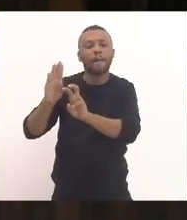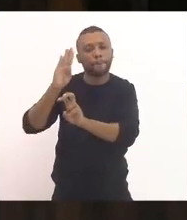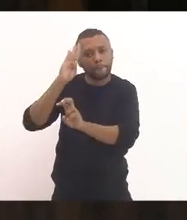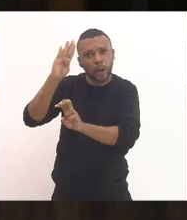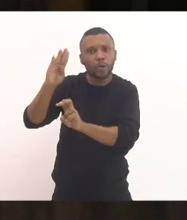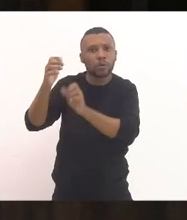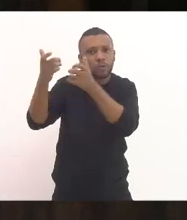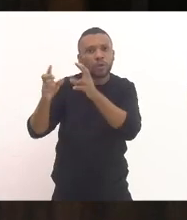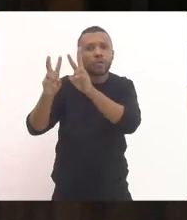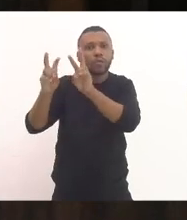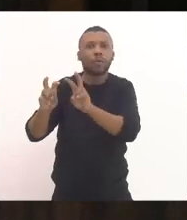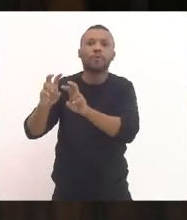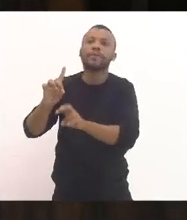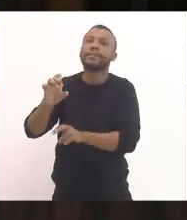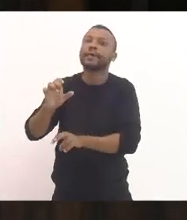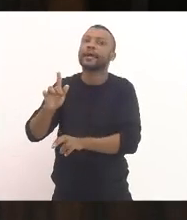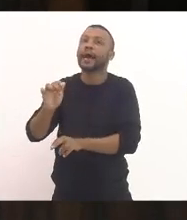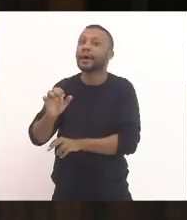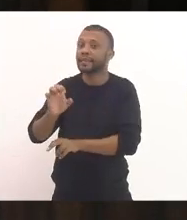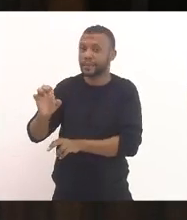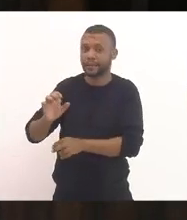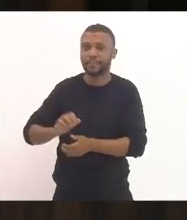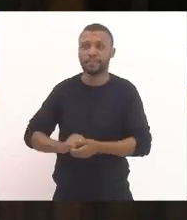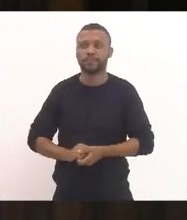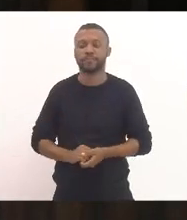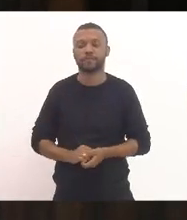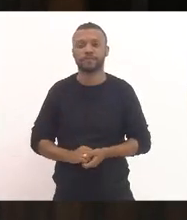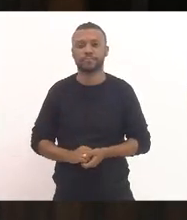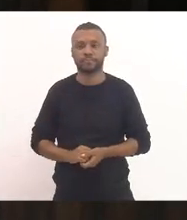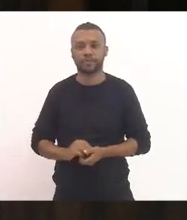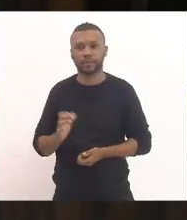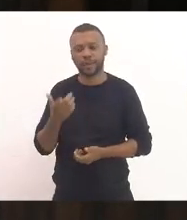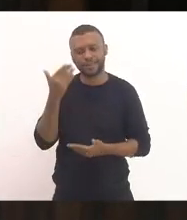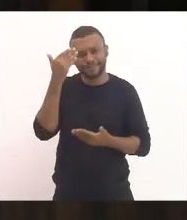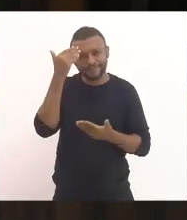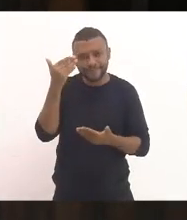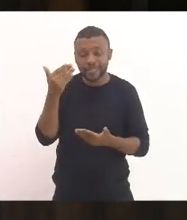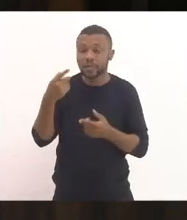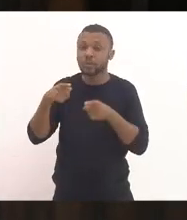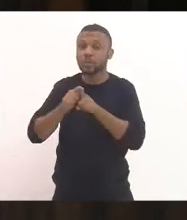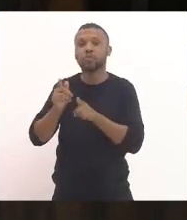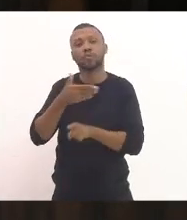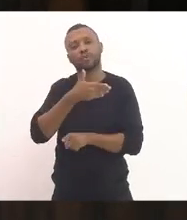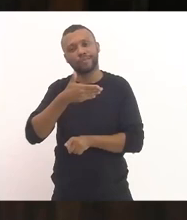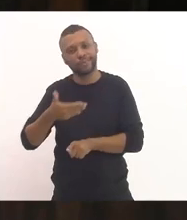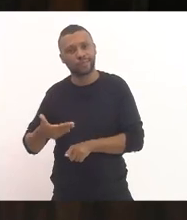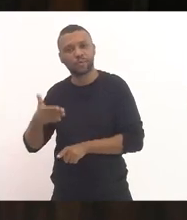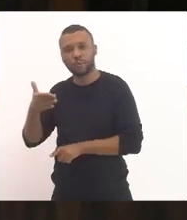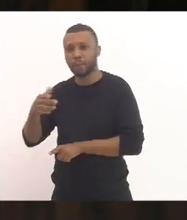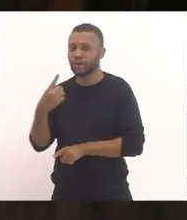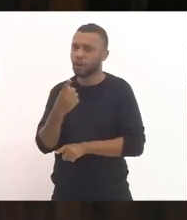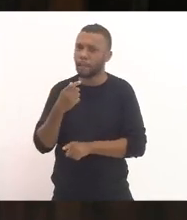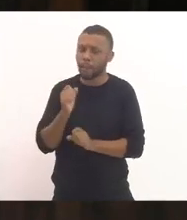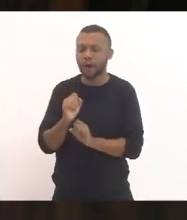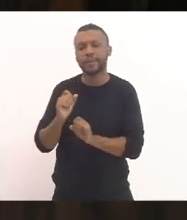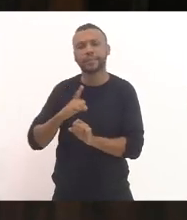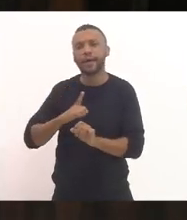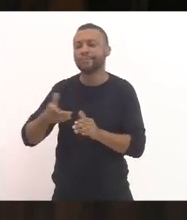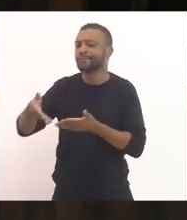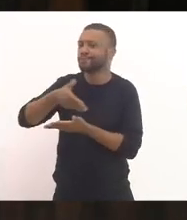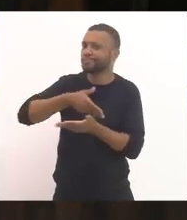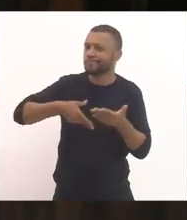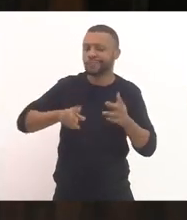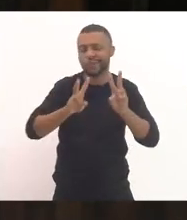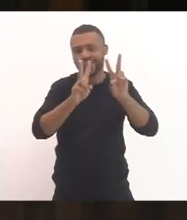degase peço até a sua intervenção lá mas o Garcia junto ao gabinete do governador para que a gente possa dar o melhor encaminhamento às